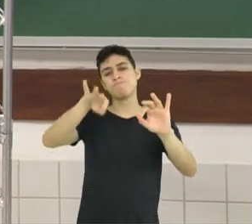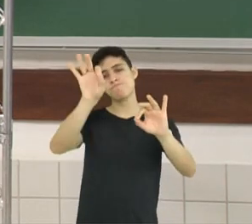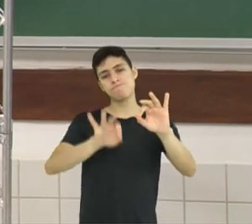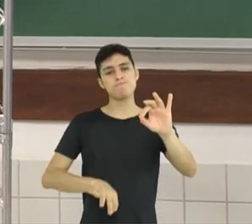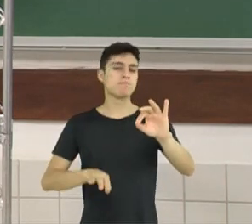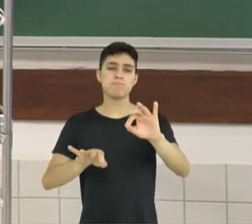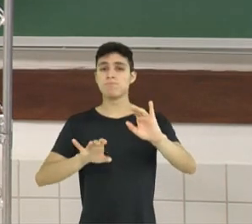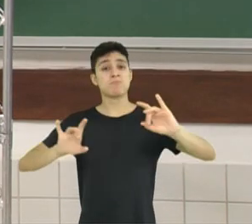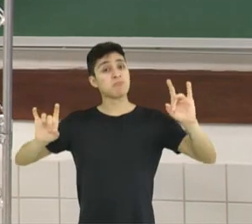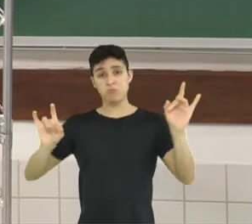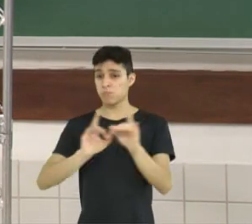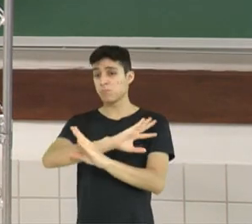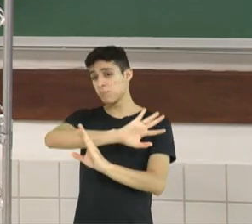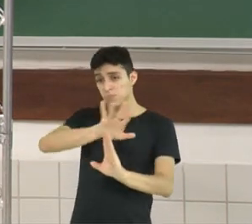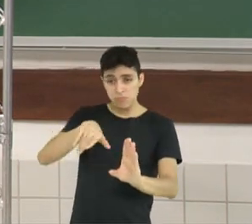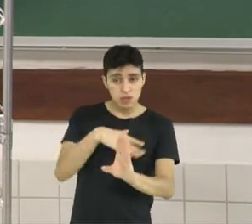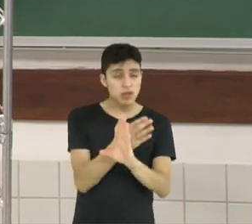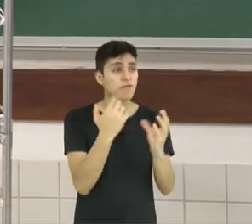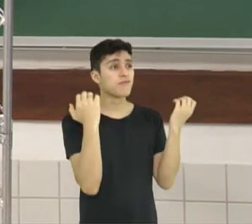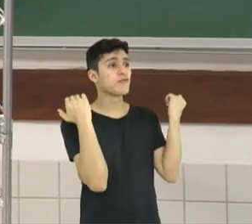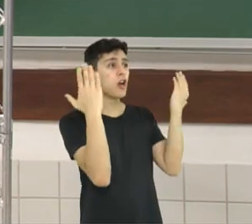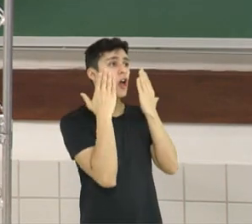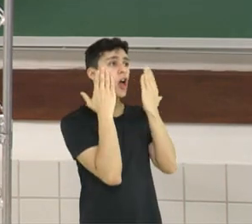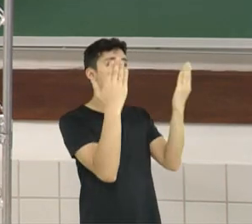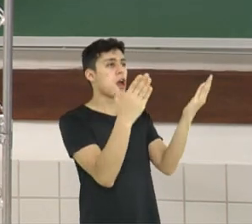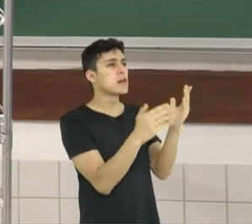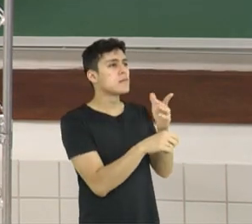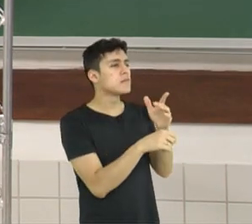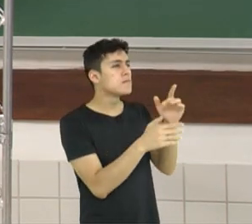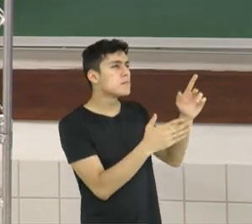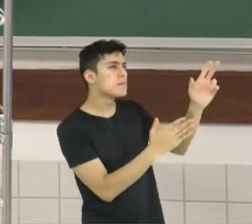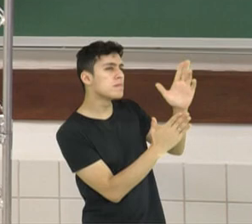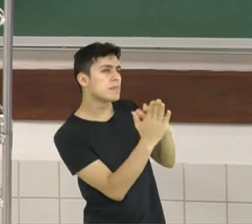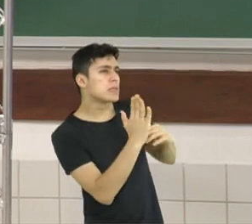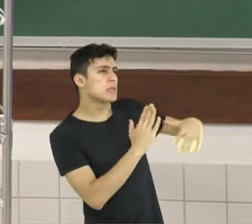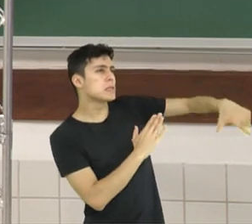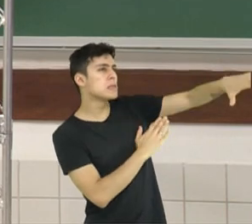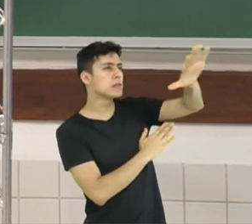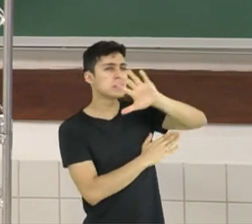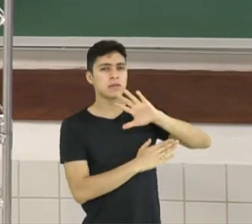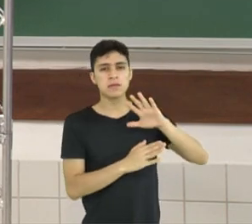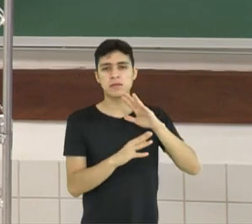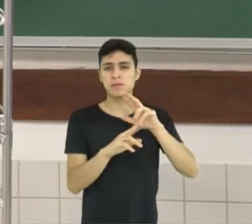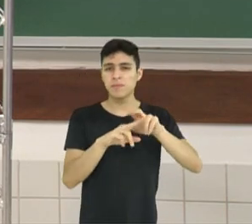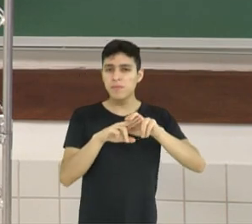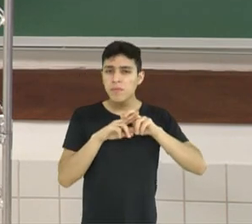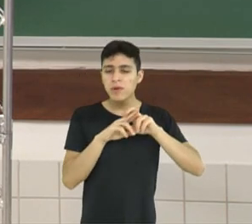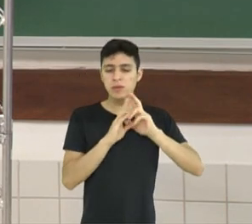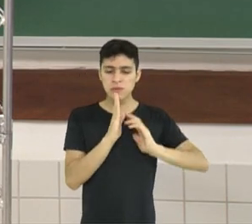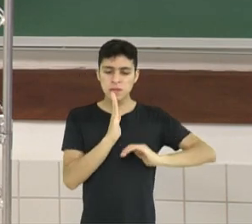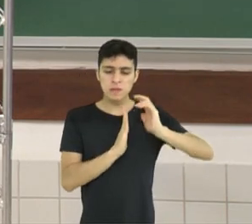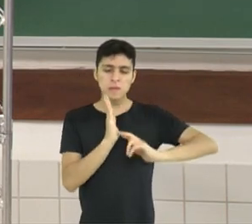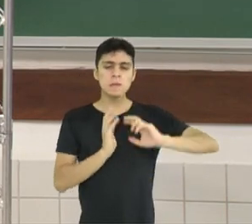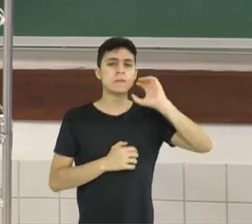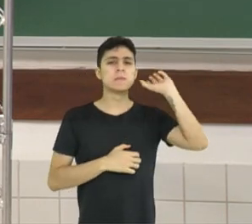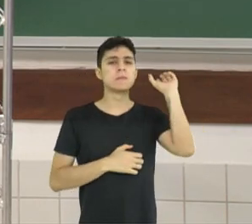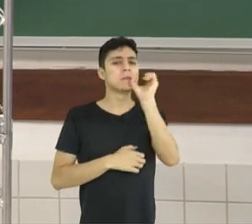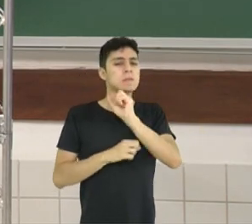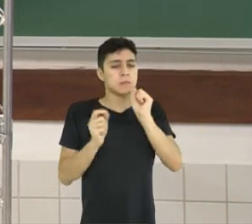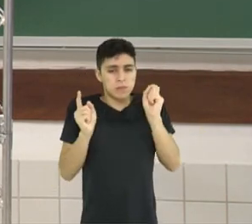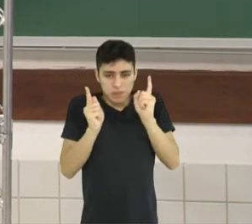realidade o que tava fora neorrealismo jabuticaba isso por isso as pinceladas curtas e rápidas